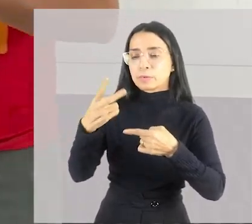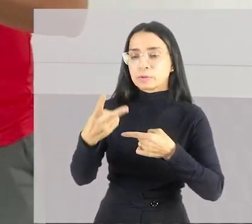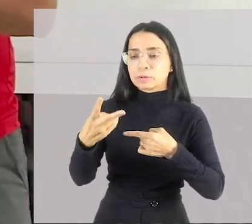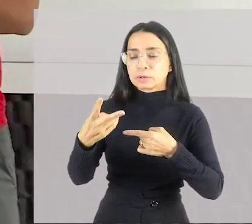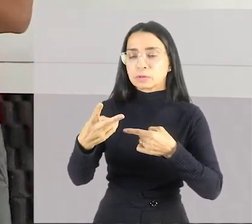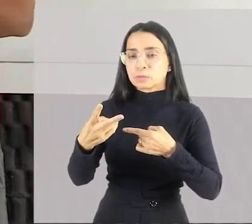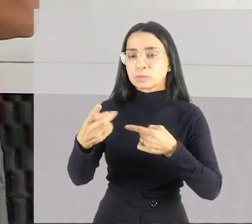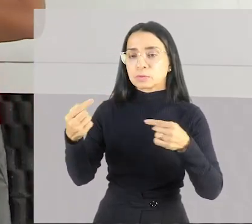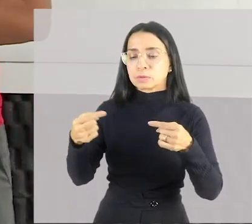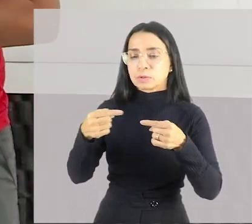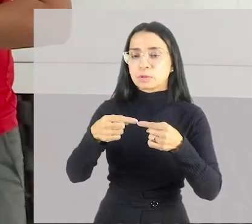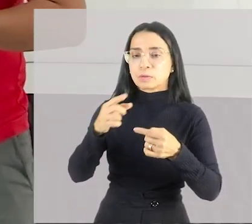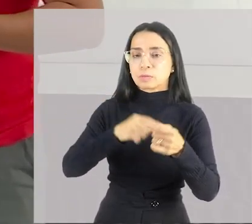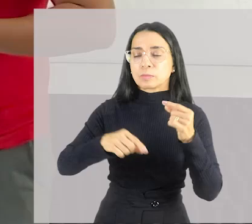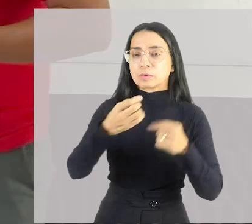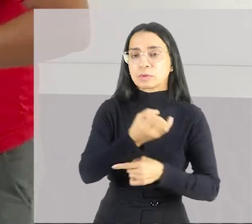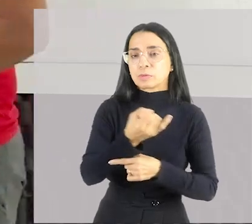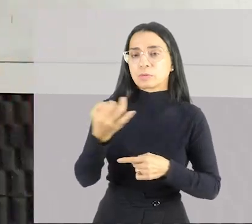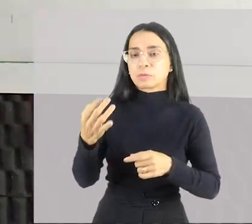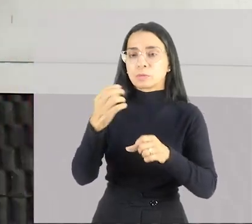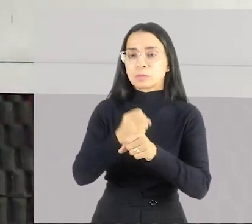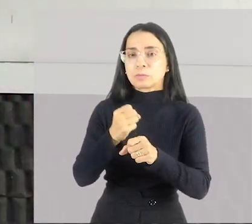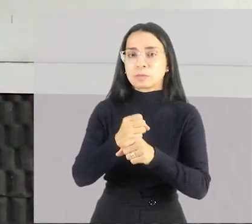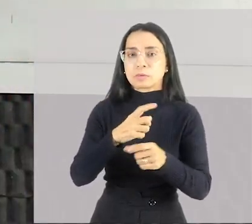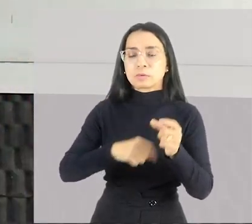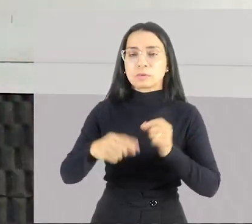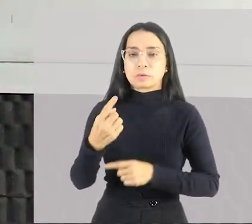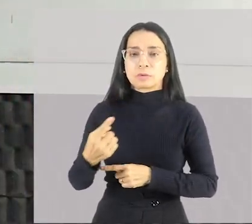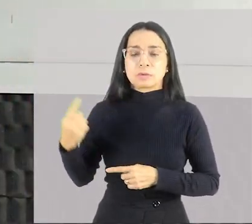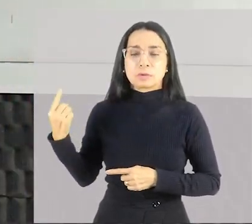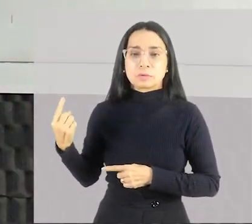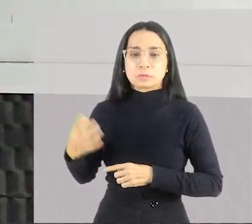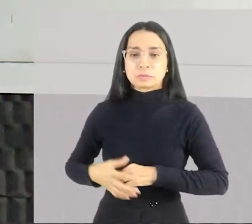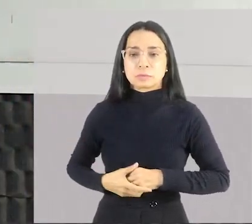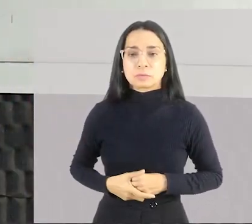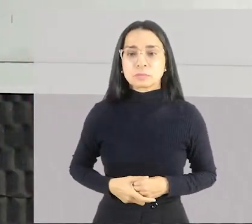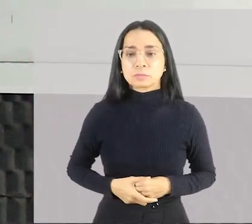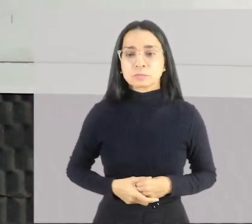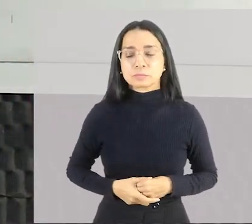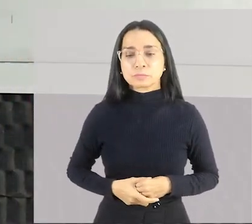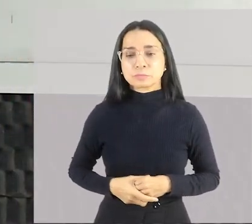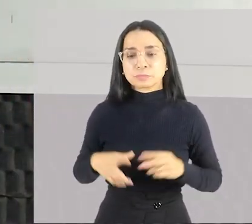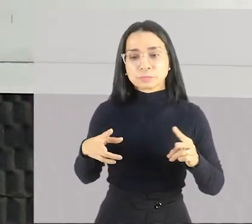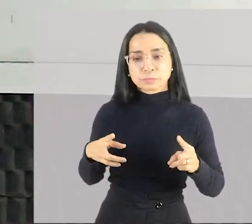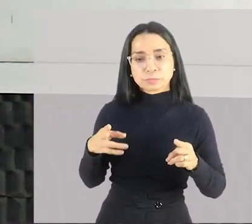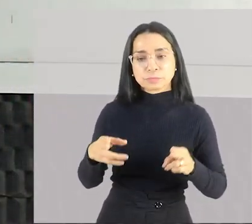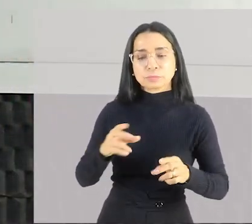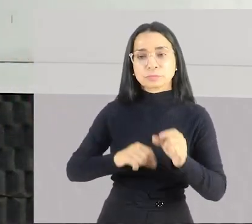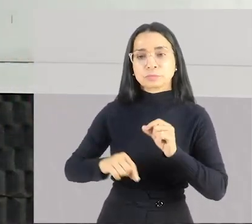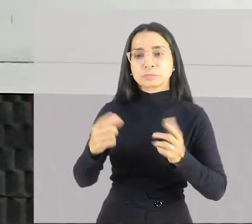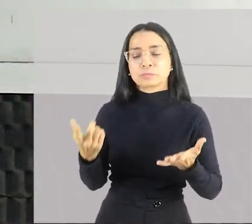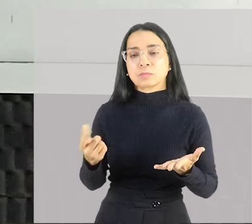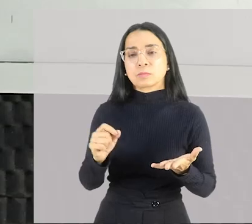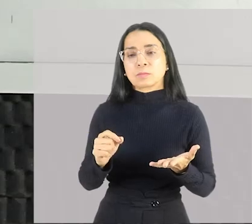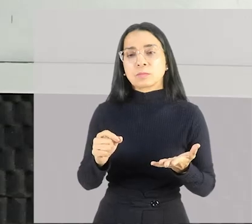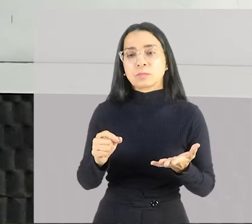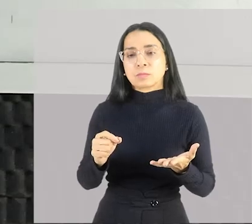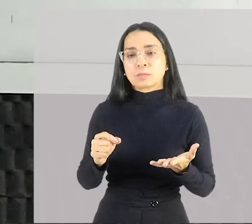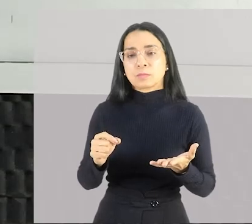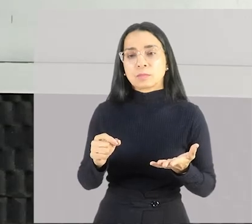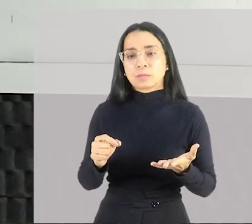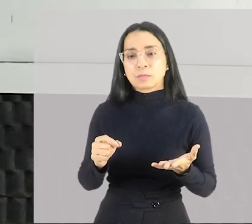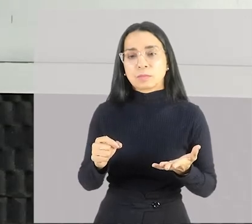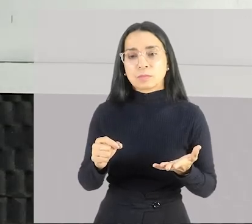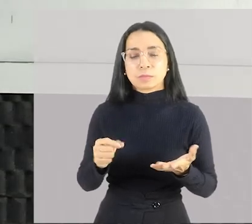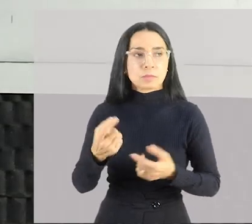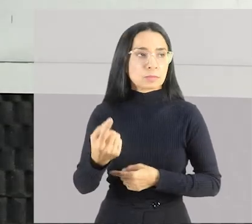combinação porque a ordem não altera ora Então veja bem É a mesma coisa da combinação de 7 a 4 elevado